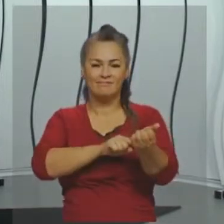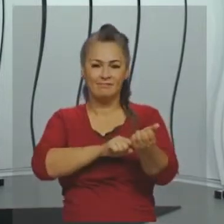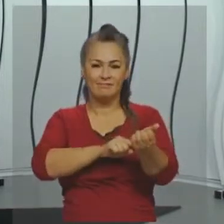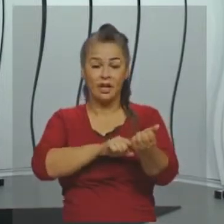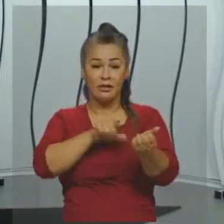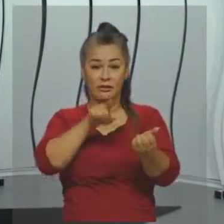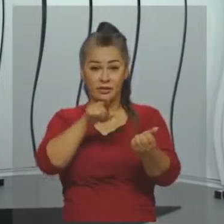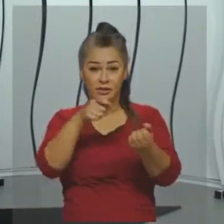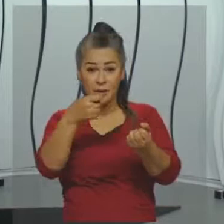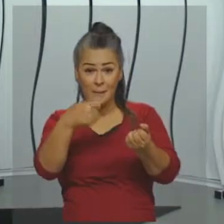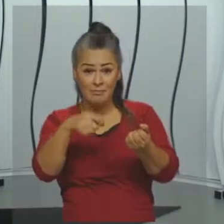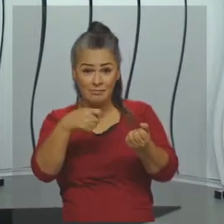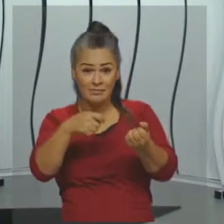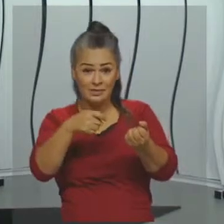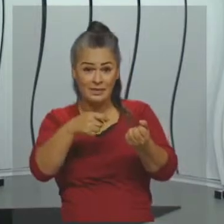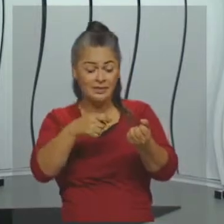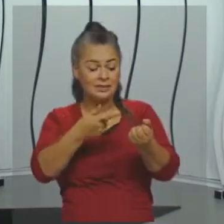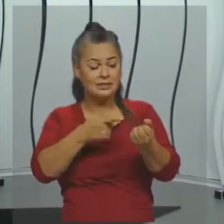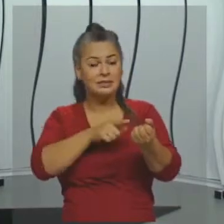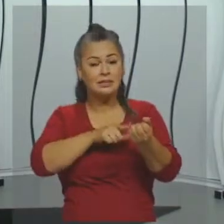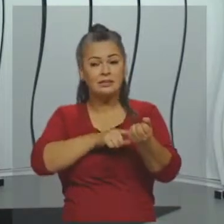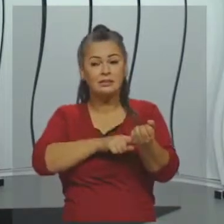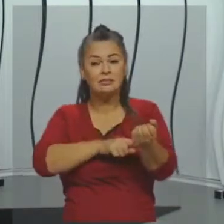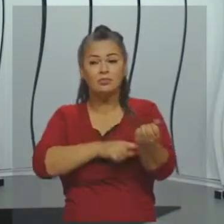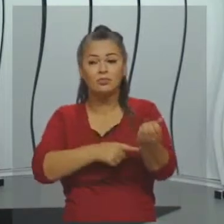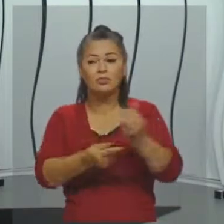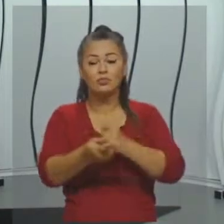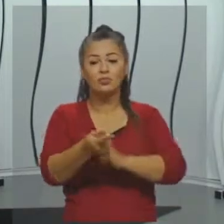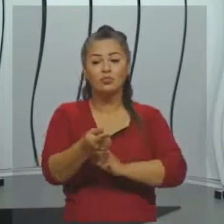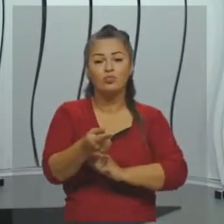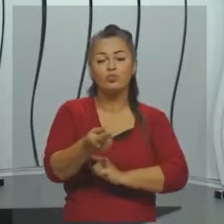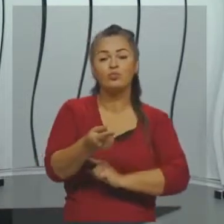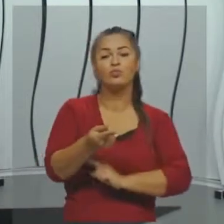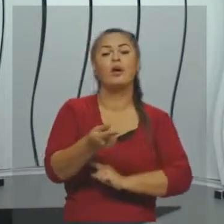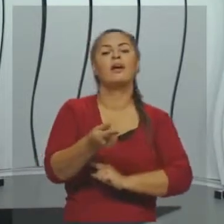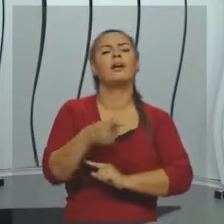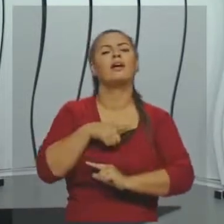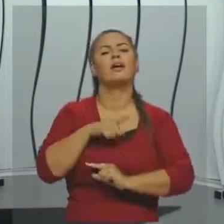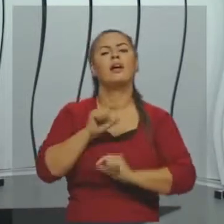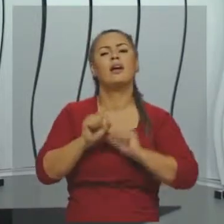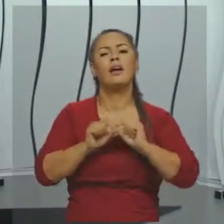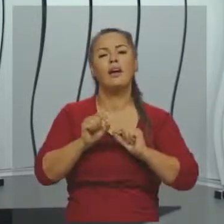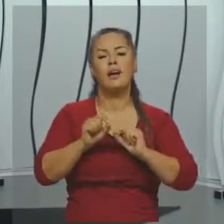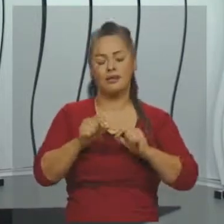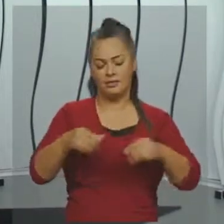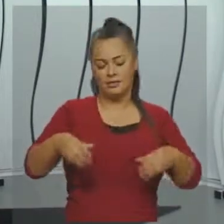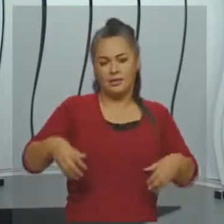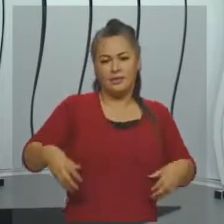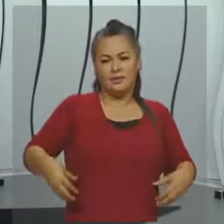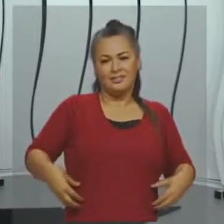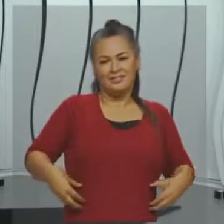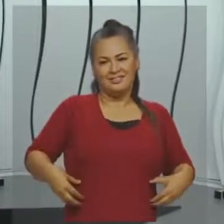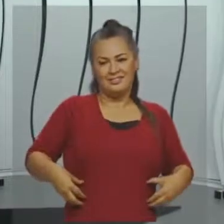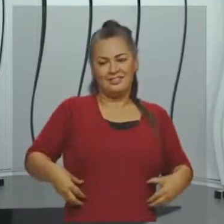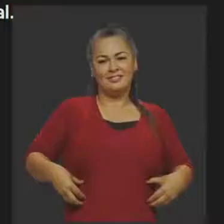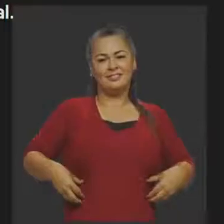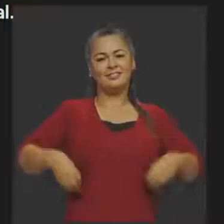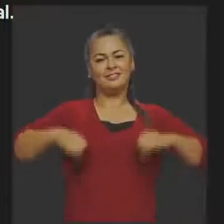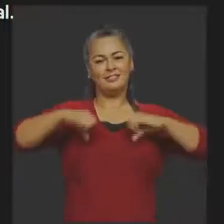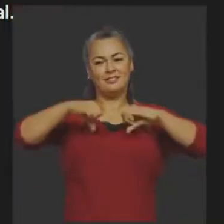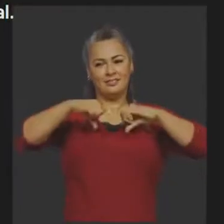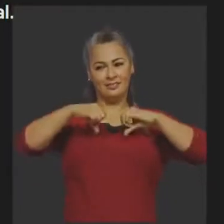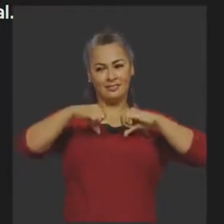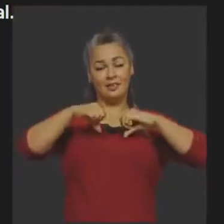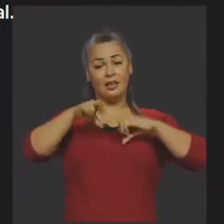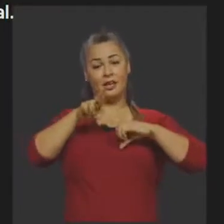essas substâncias tóxicas. E quem faz esse trabalho pesadíssimo são os rins. O sangue, então,